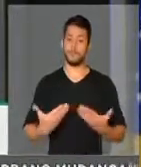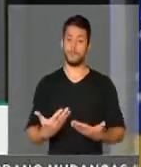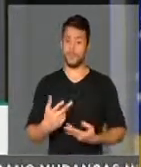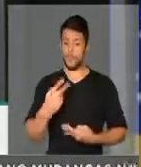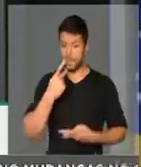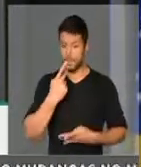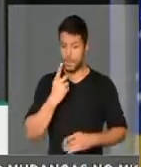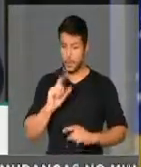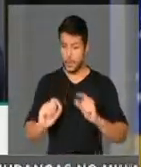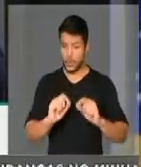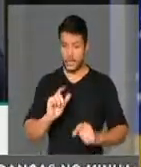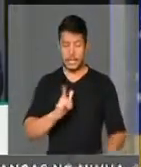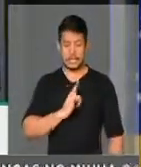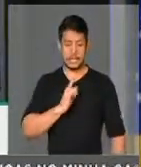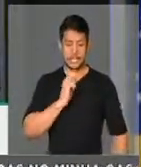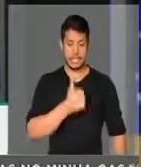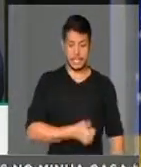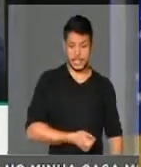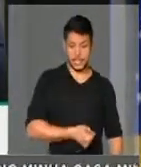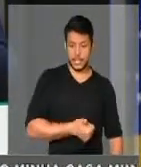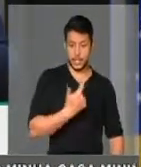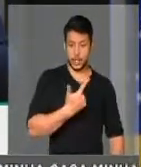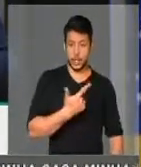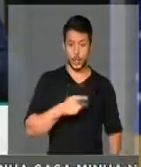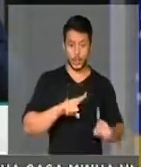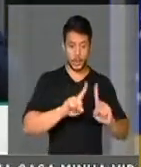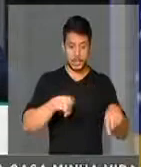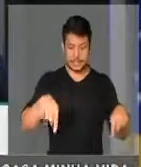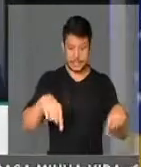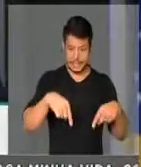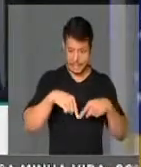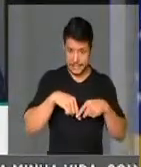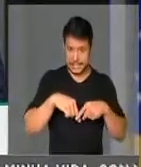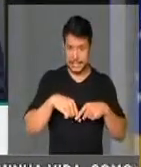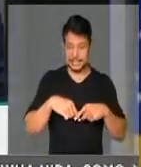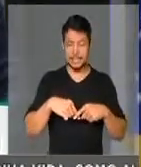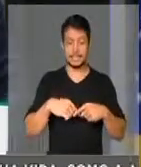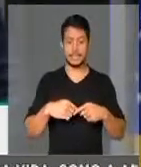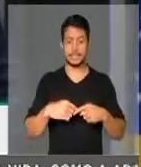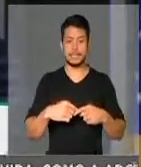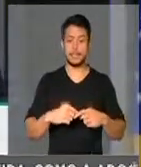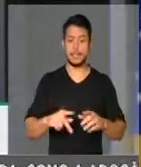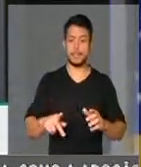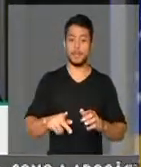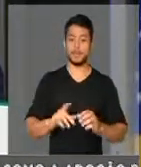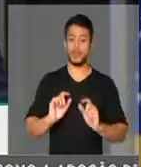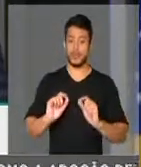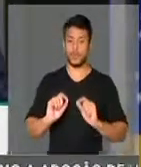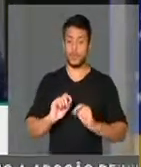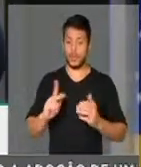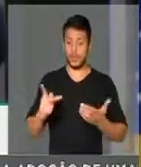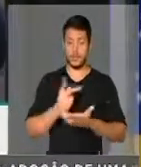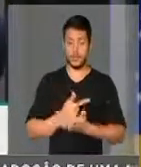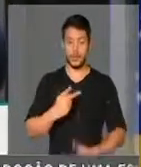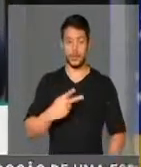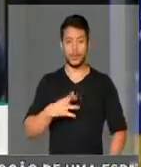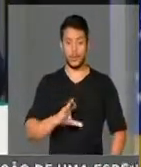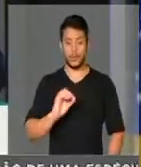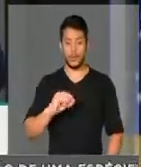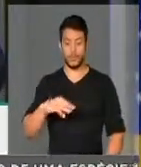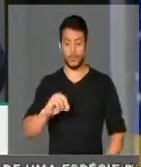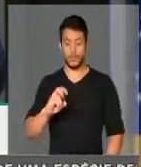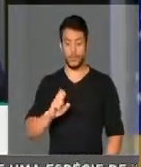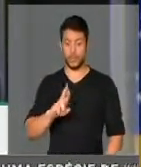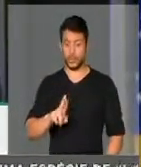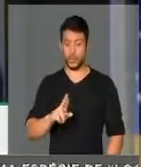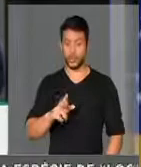que envolve 12 salas comerciais, os promotores do Ministério Público do Rio de Janeiro escreveram que